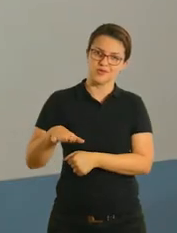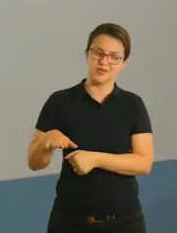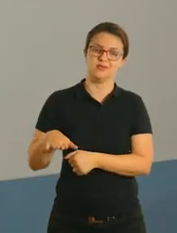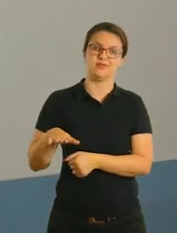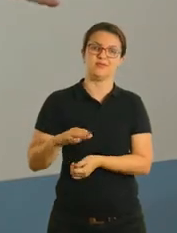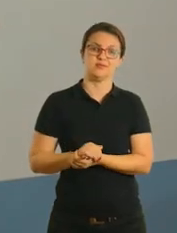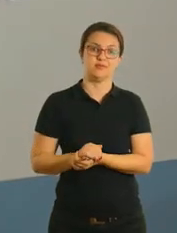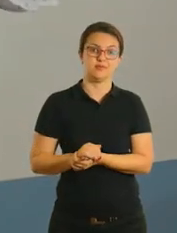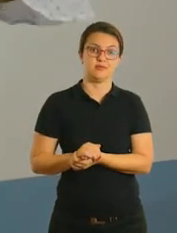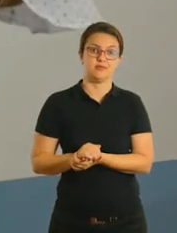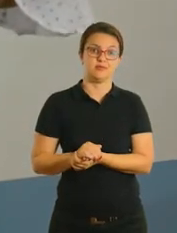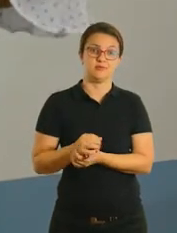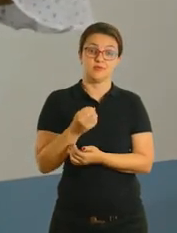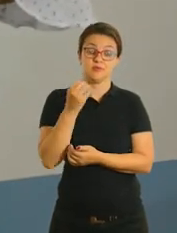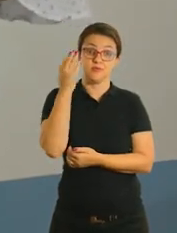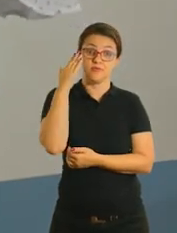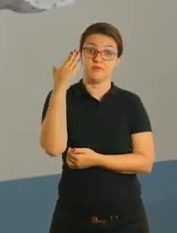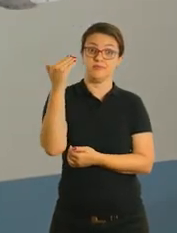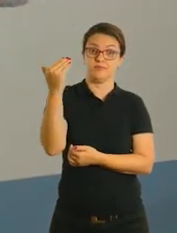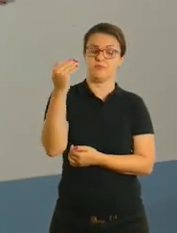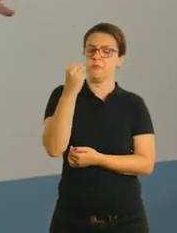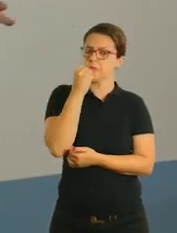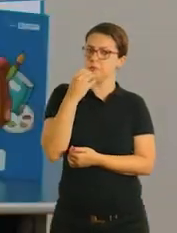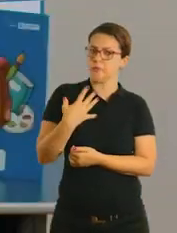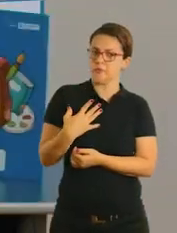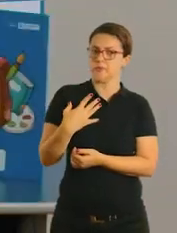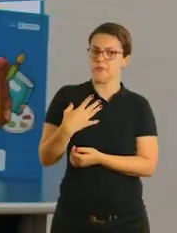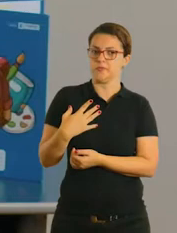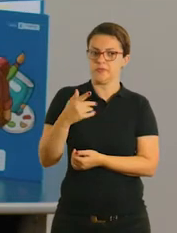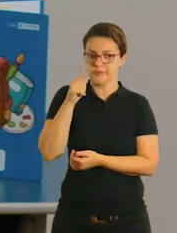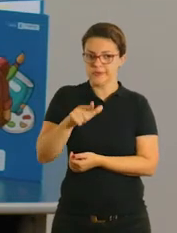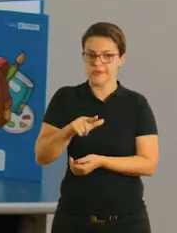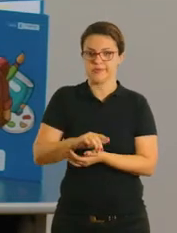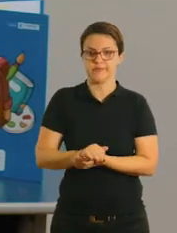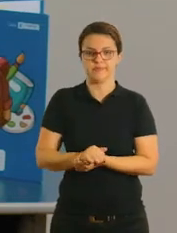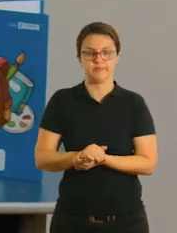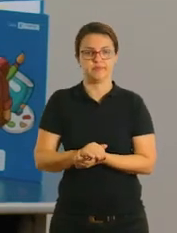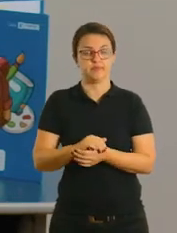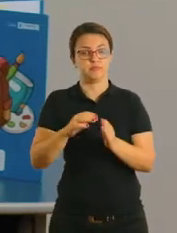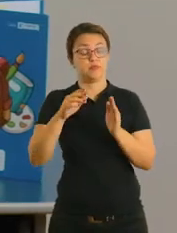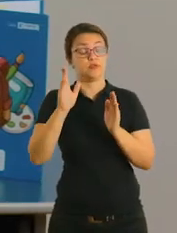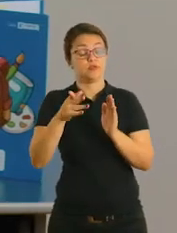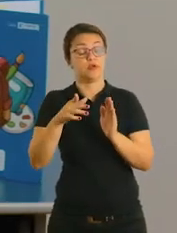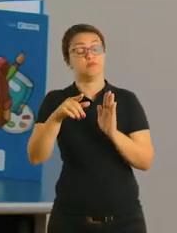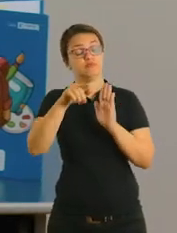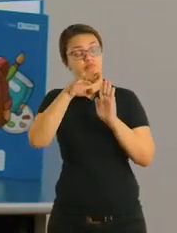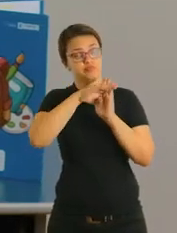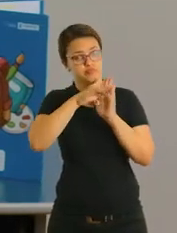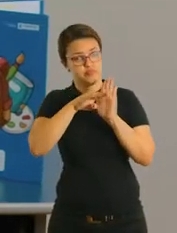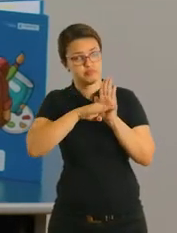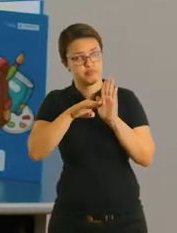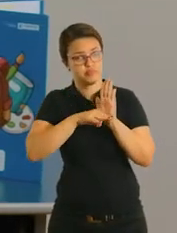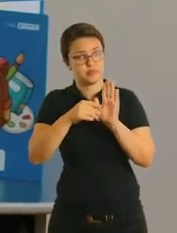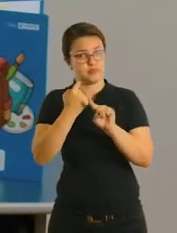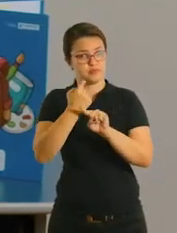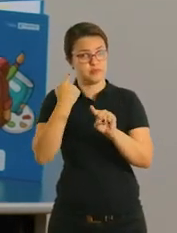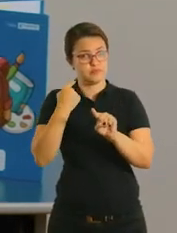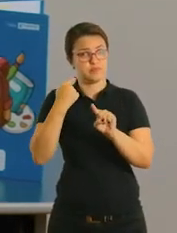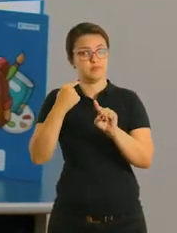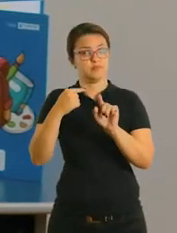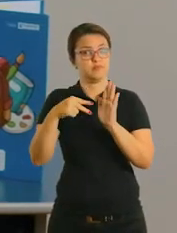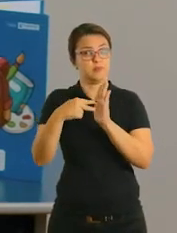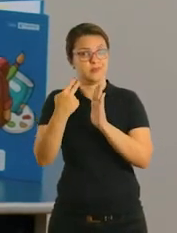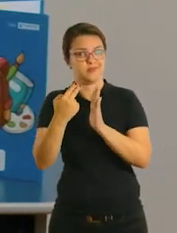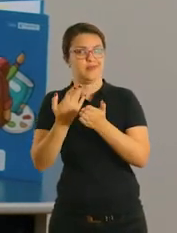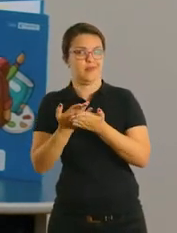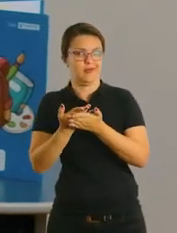Eu já detalhei esses 7 itens que estão aqui descritos nas 2 primeiras aulas. Eu sugiro que você olhe lá e preste bastante